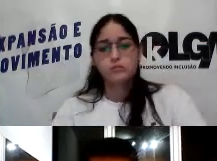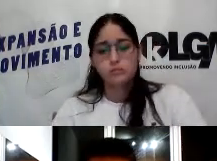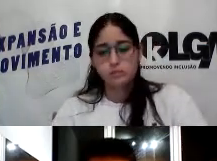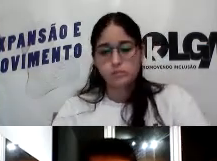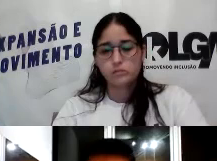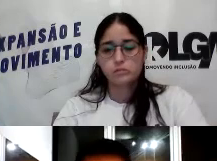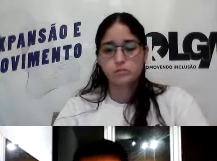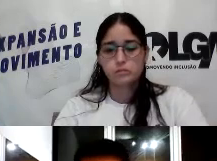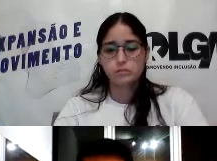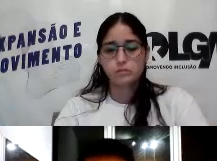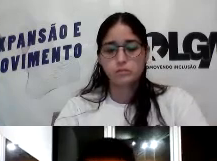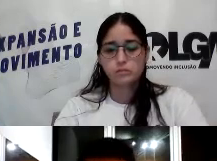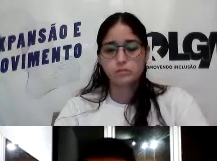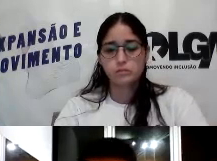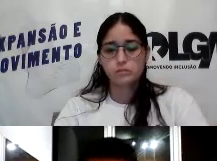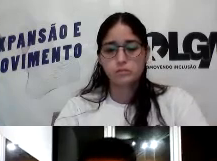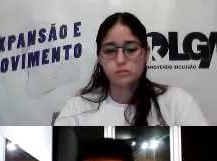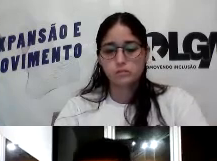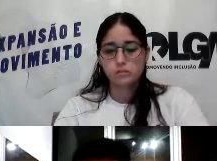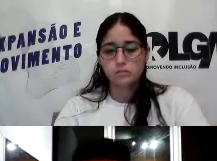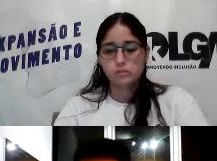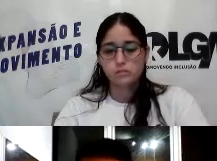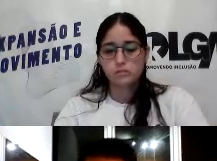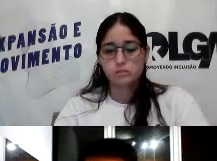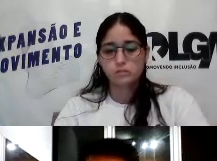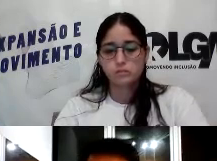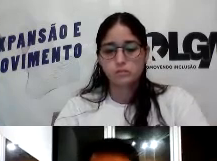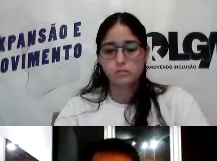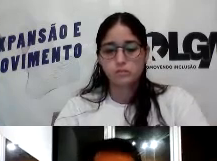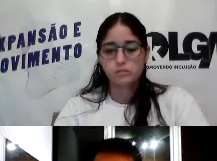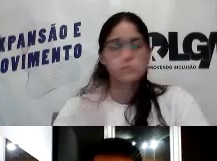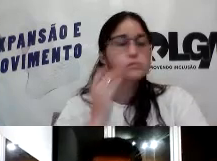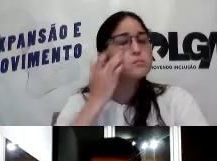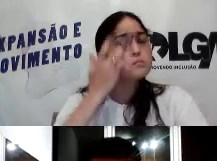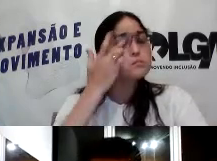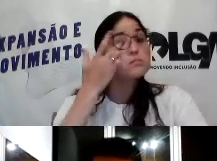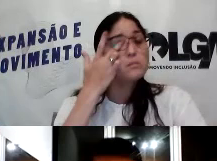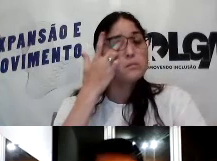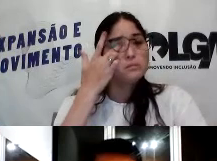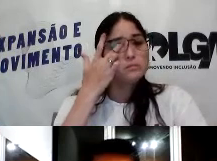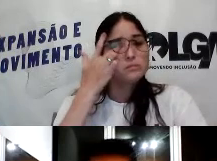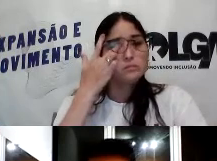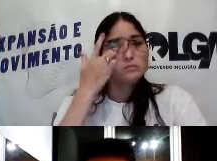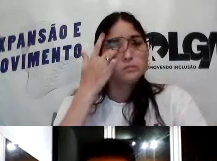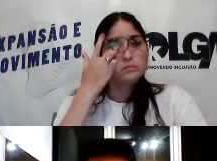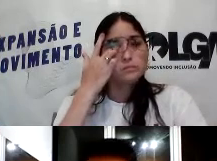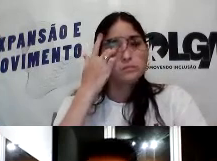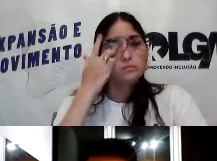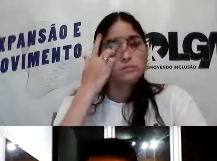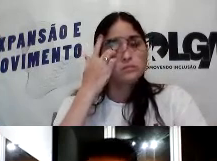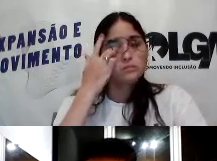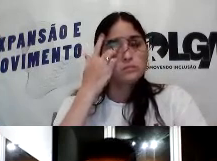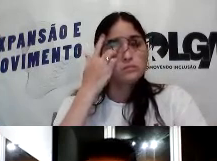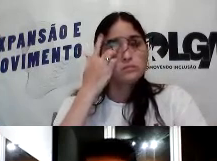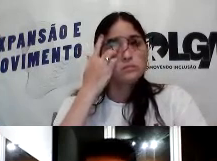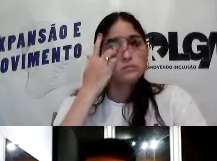gestação. O sentimento de amparo é fundamental no momento do diagnóstico, a autora coloca. Somente quando o profissional